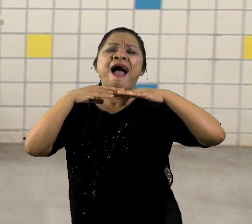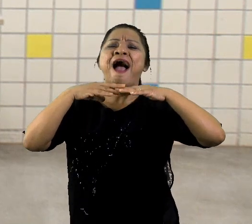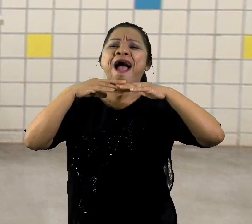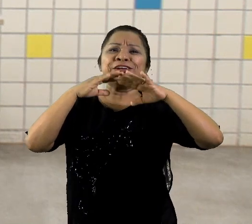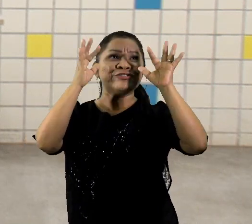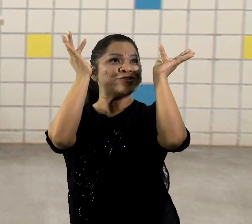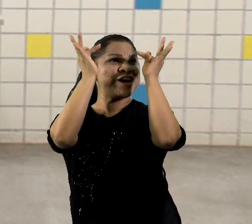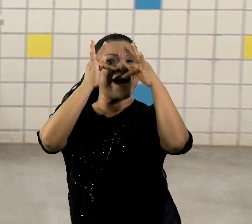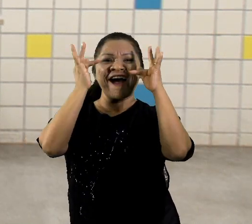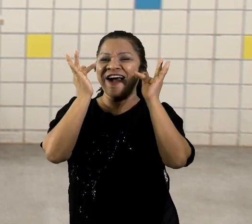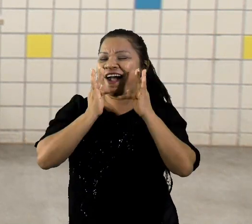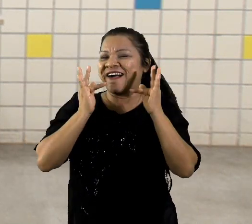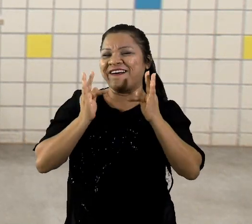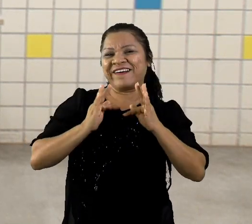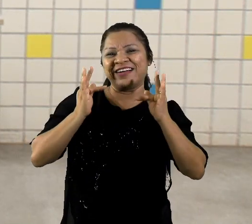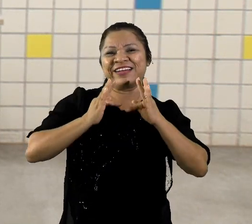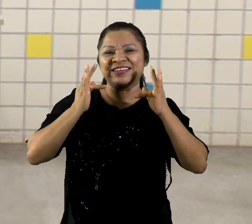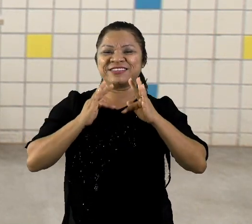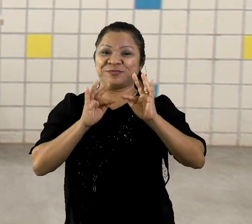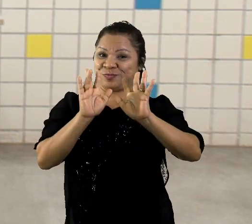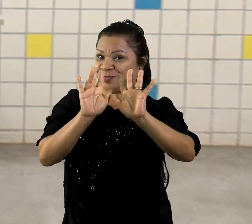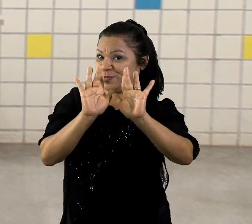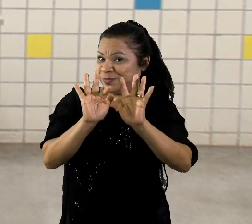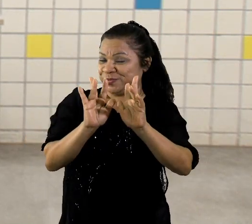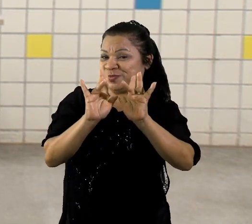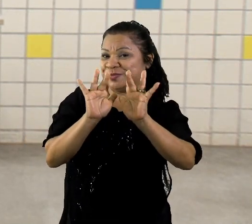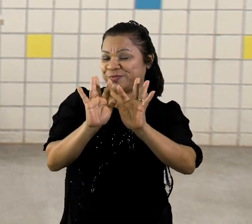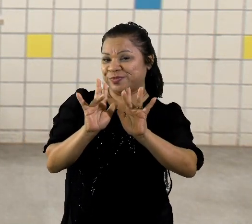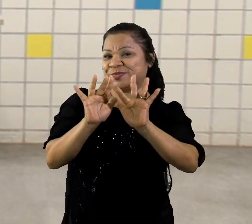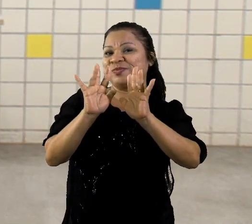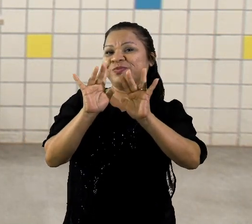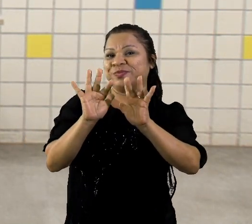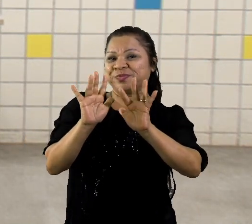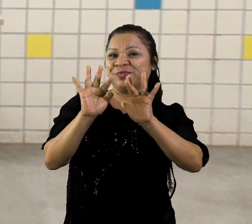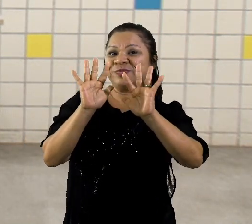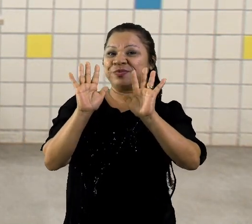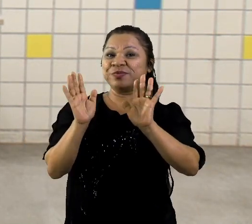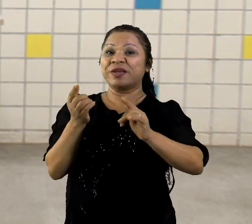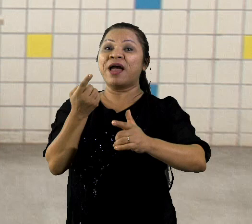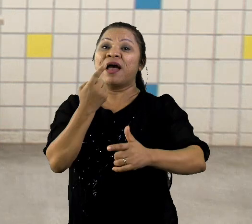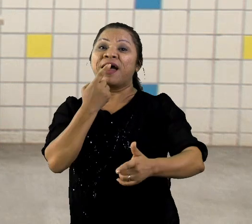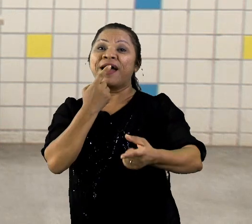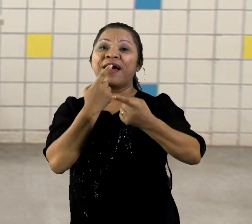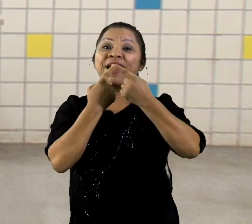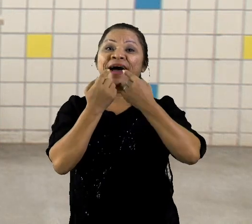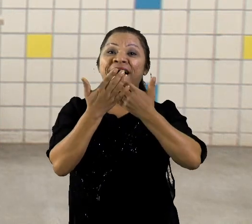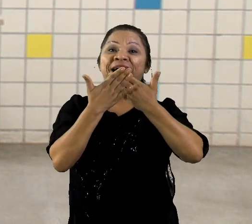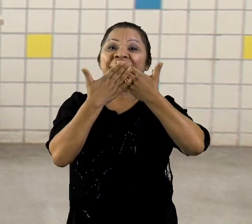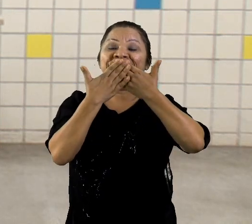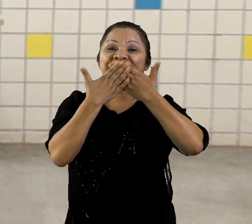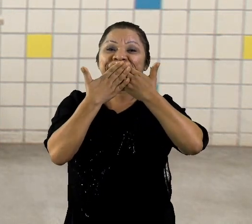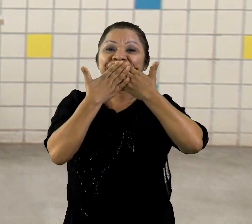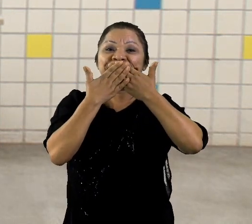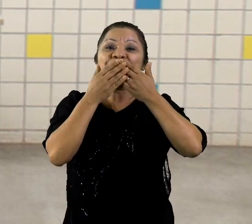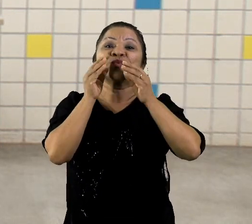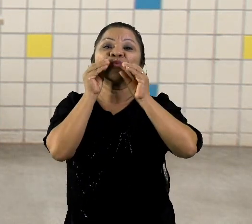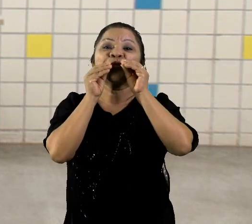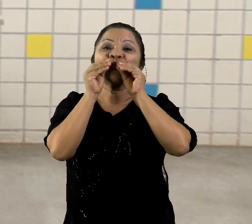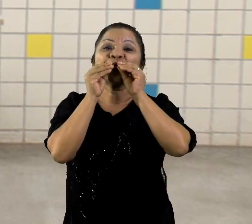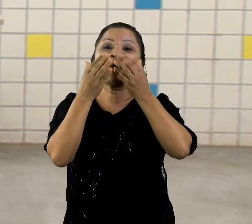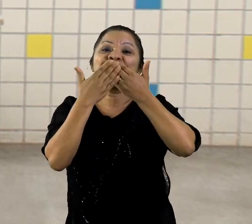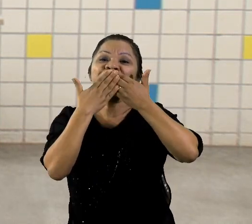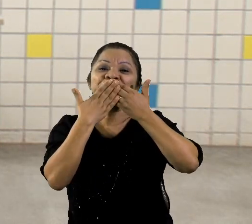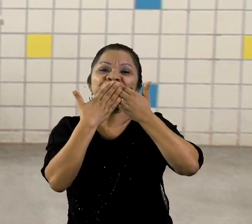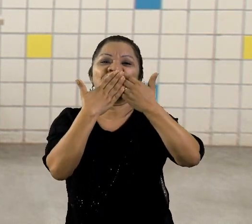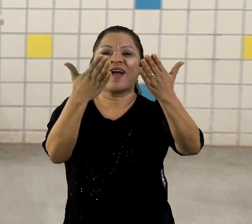está feliz. Coloque suas mãozinhas em frente à cabeça. Jogue